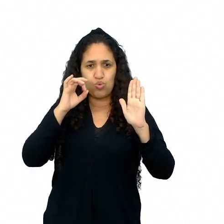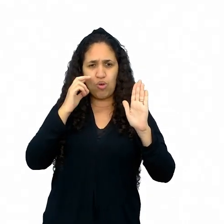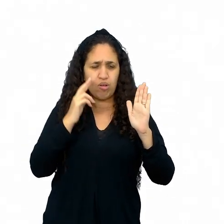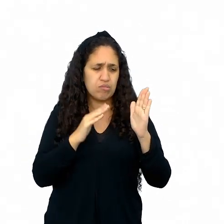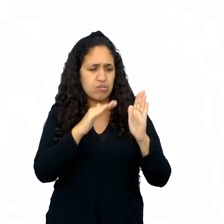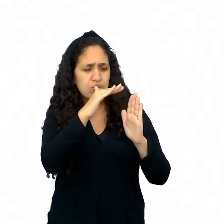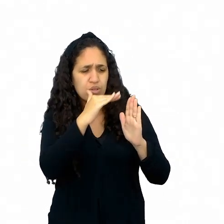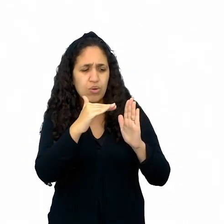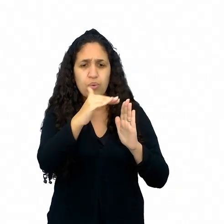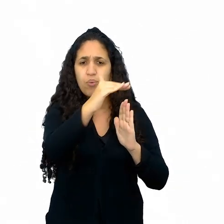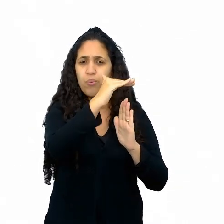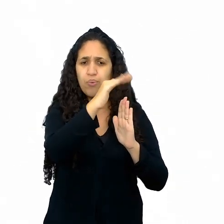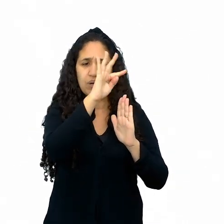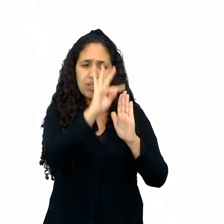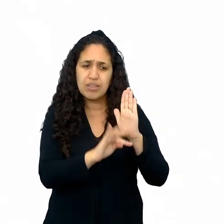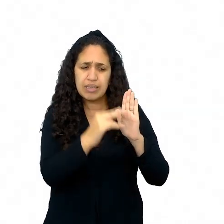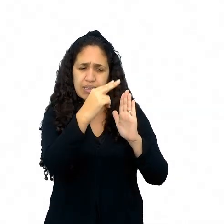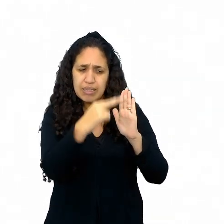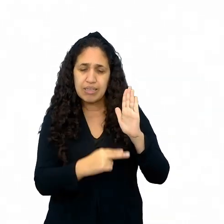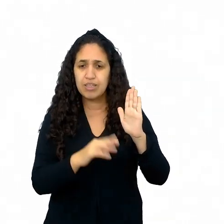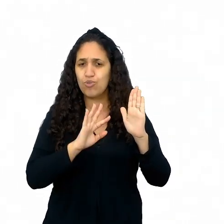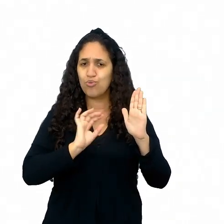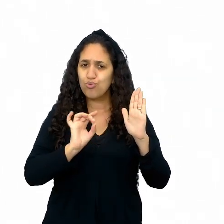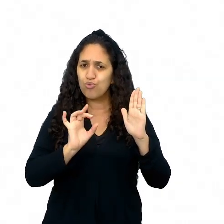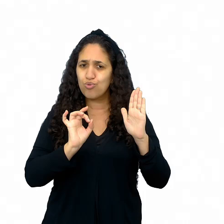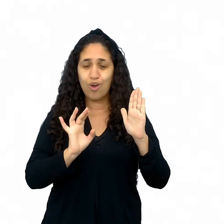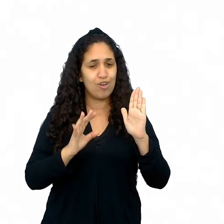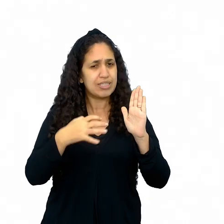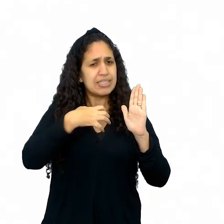que está no texto, não é? O sentido